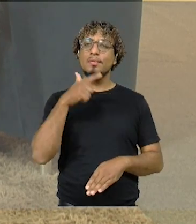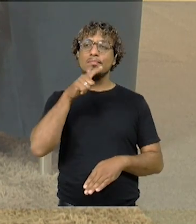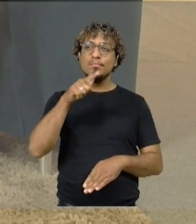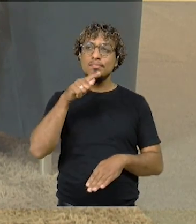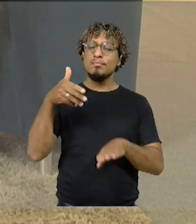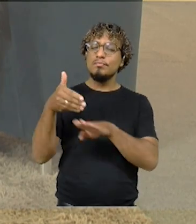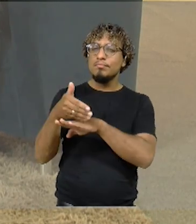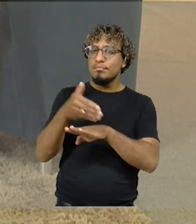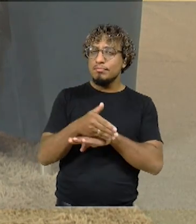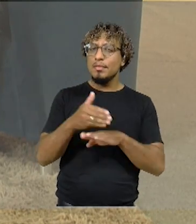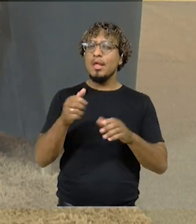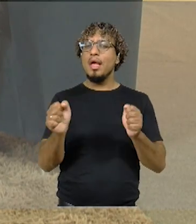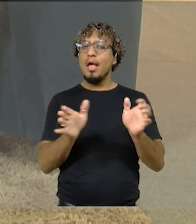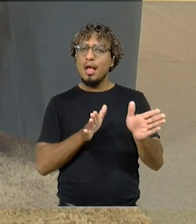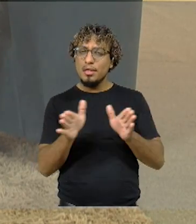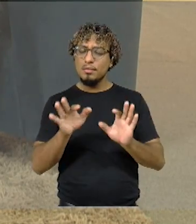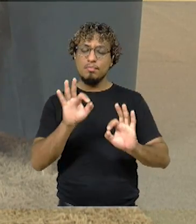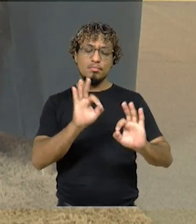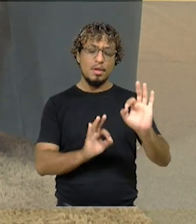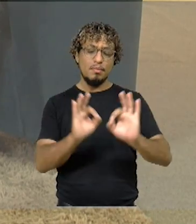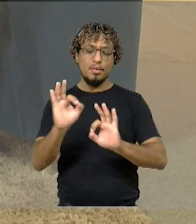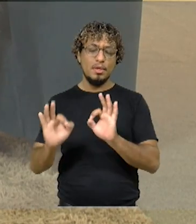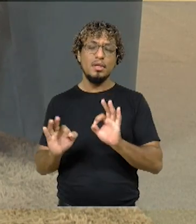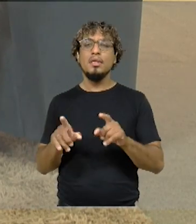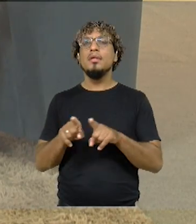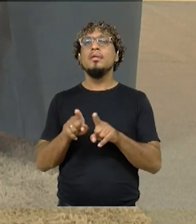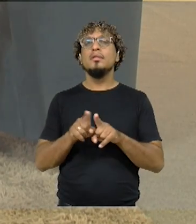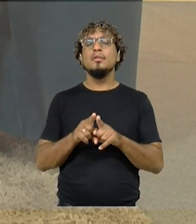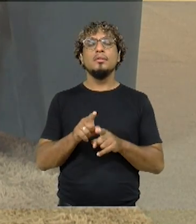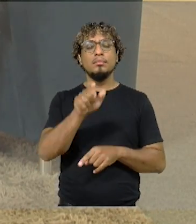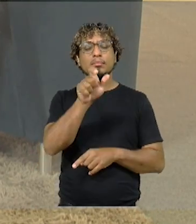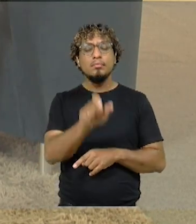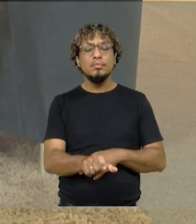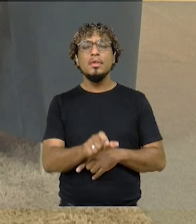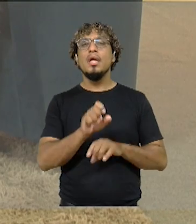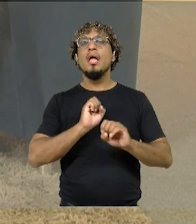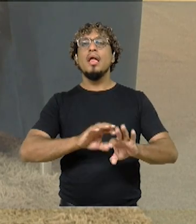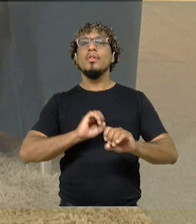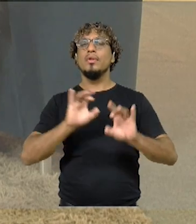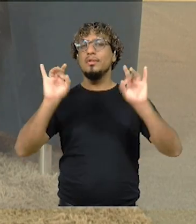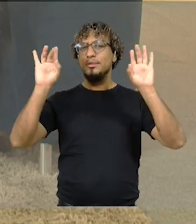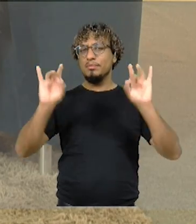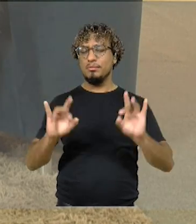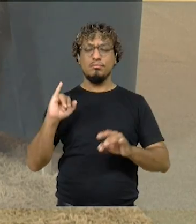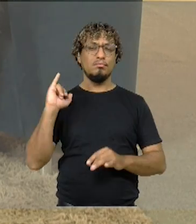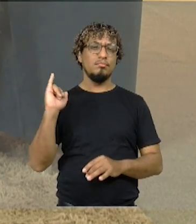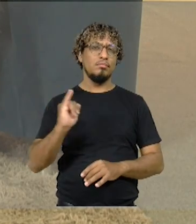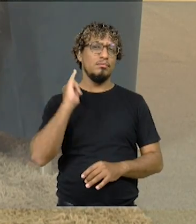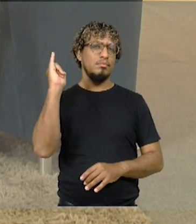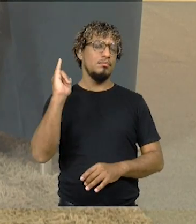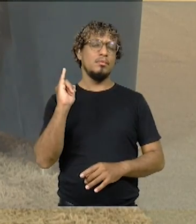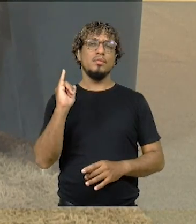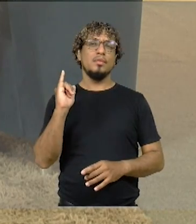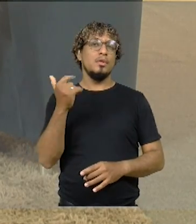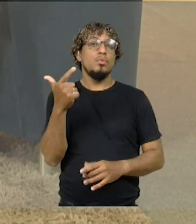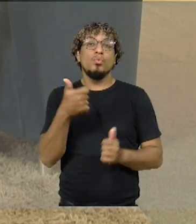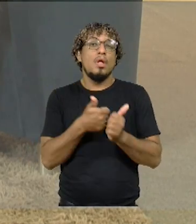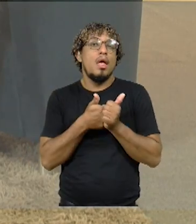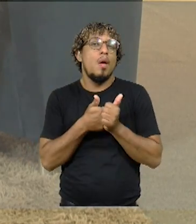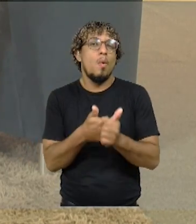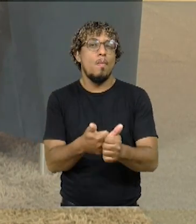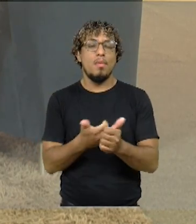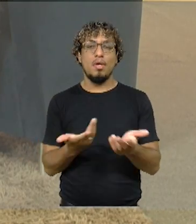técnica, da área social, né, que garanta também a educação integral, mas que você, durante o período, tenha professores,